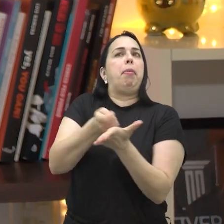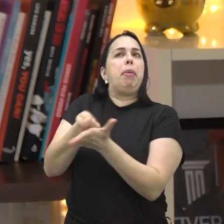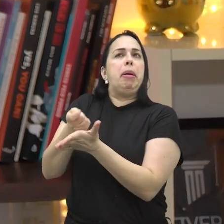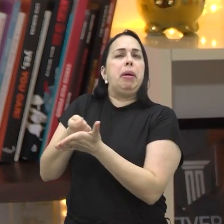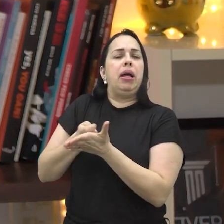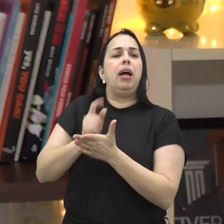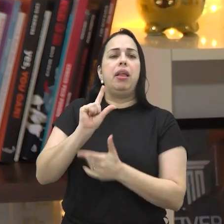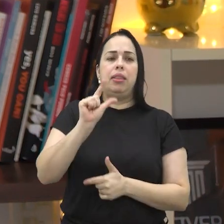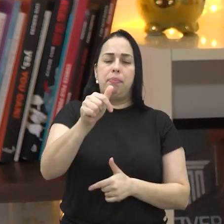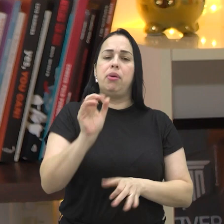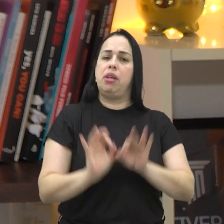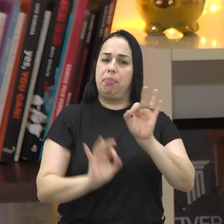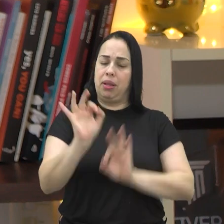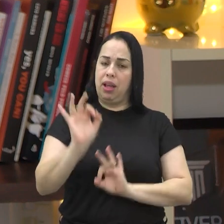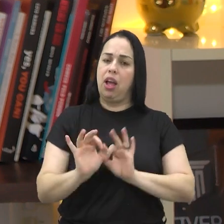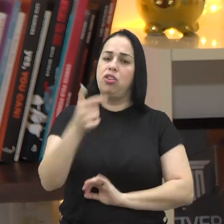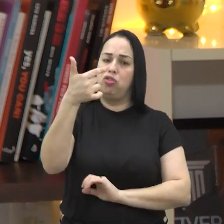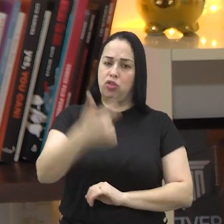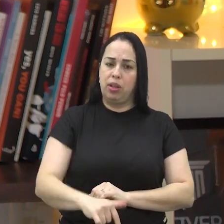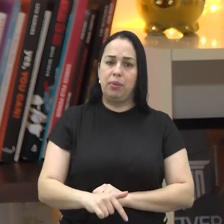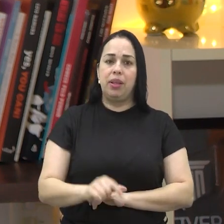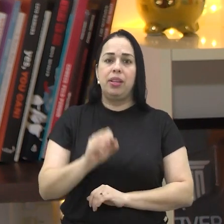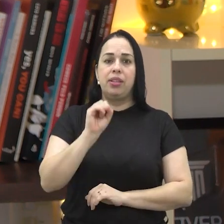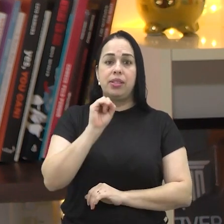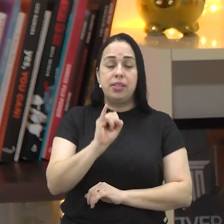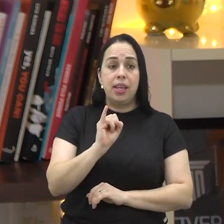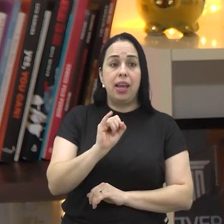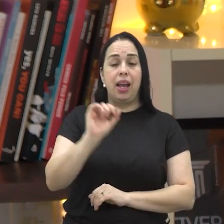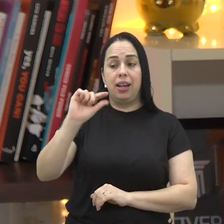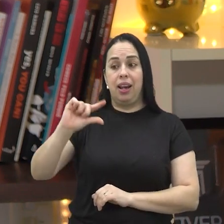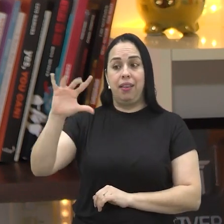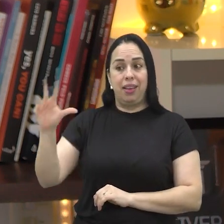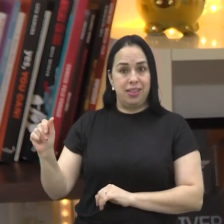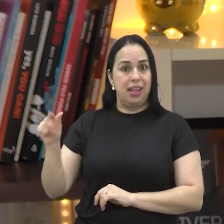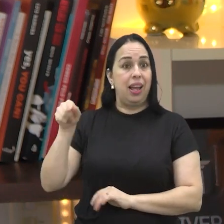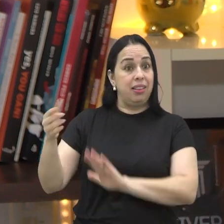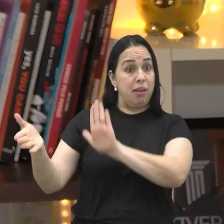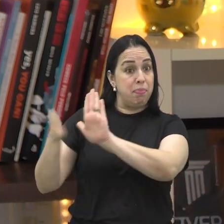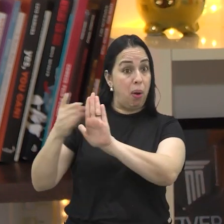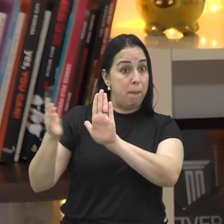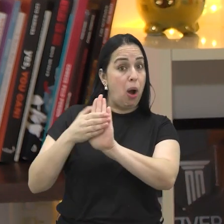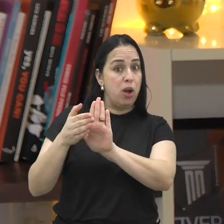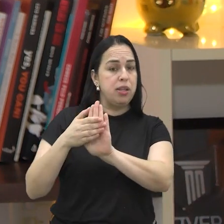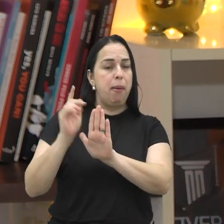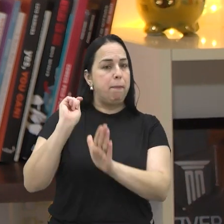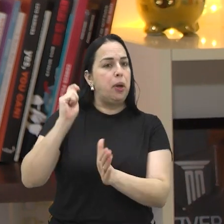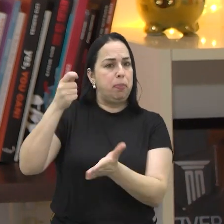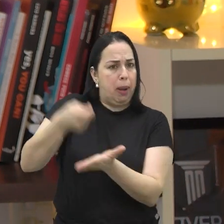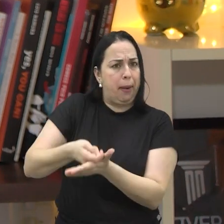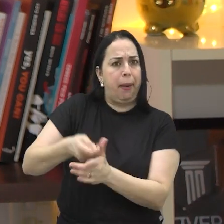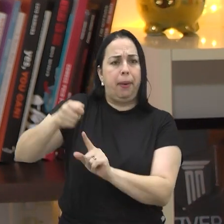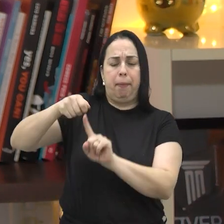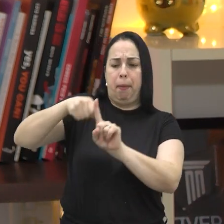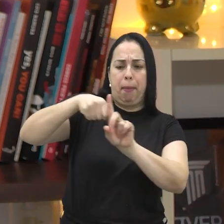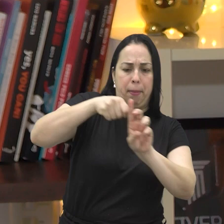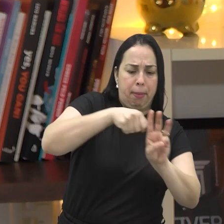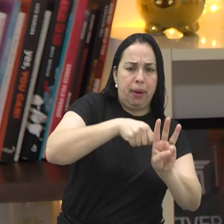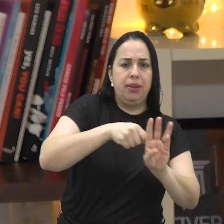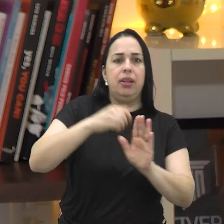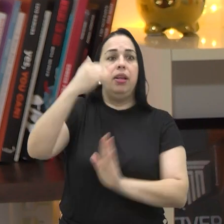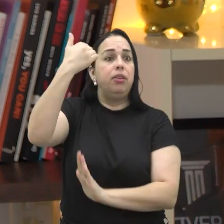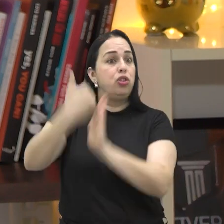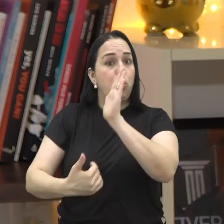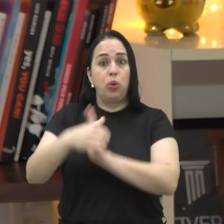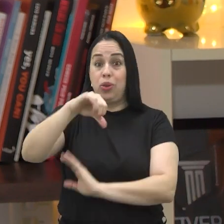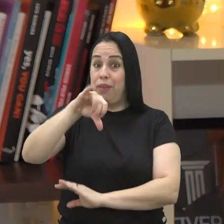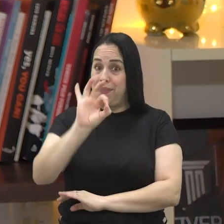pensar. E depois disso é criar um planejamento para organizar. E quando a dívida acaba entrando no Serasa, lá tem várias propostas que surgem. Pode pagar parcelado, tem